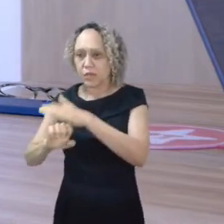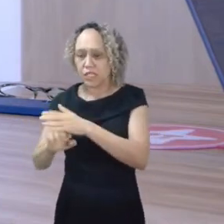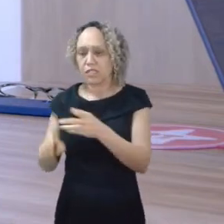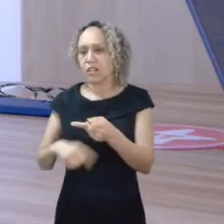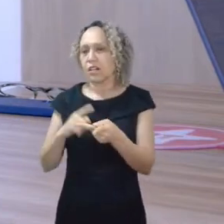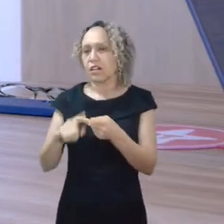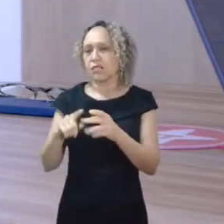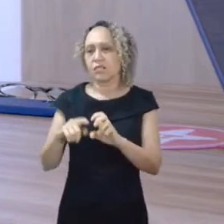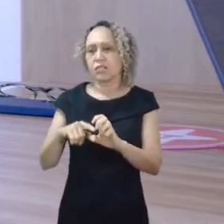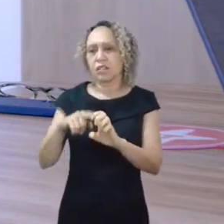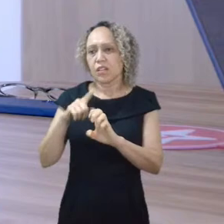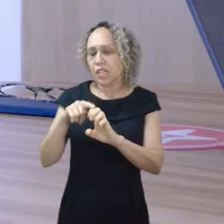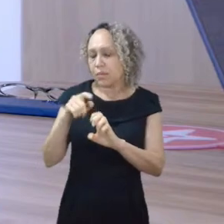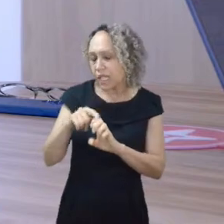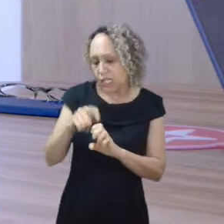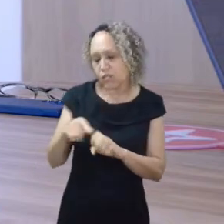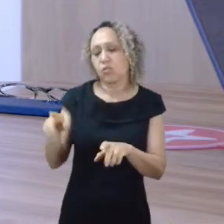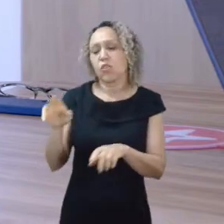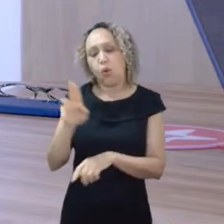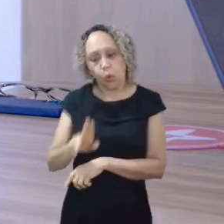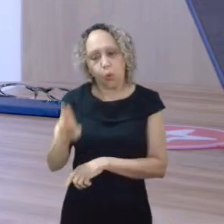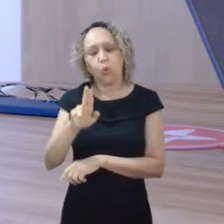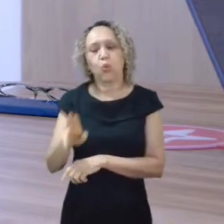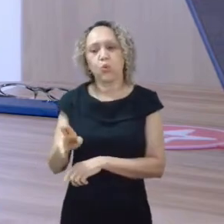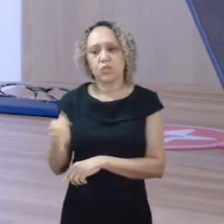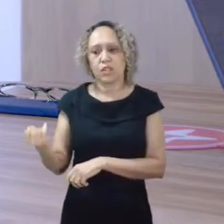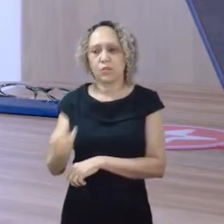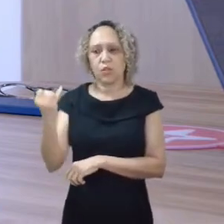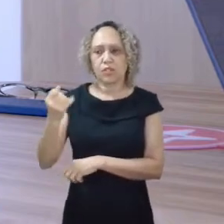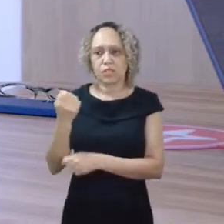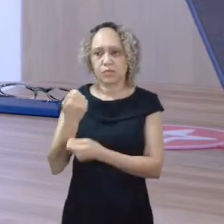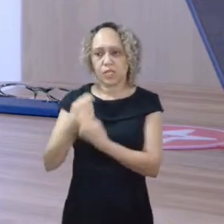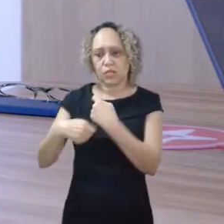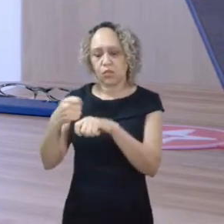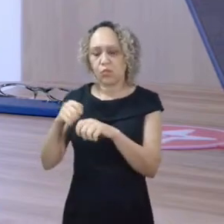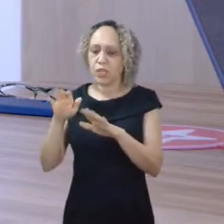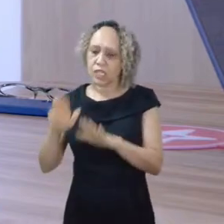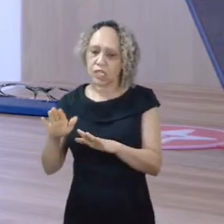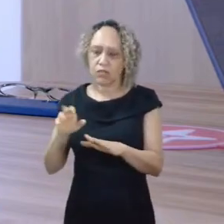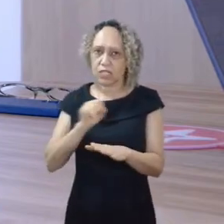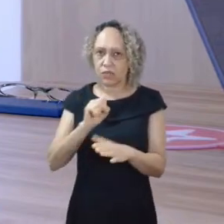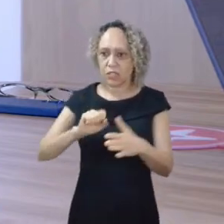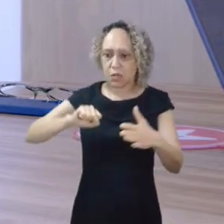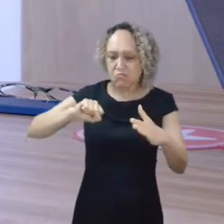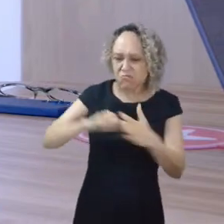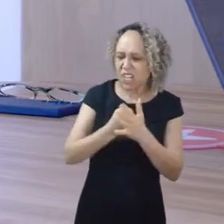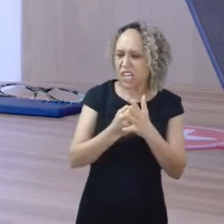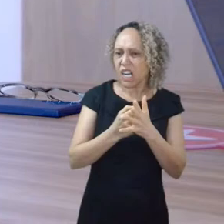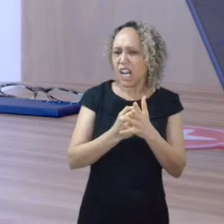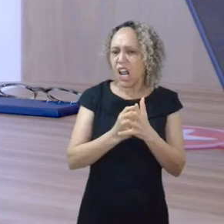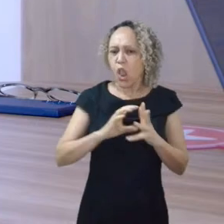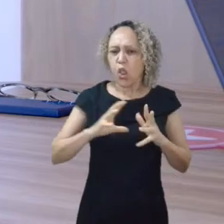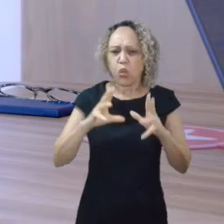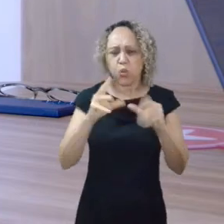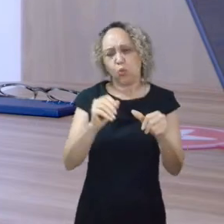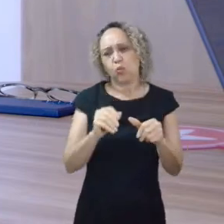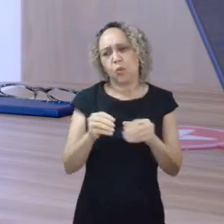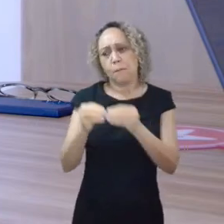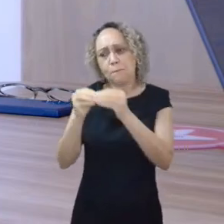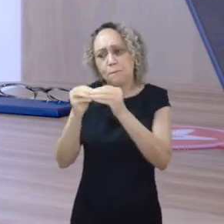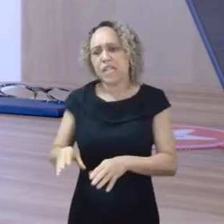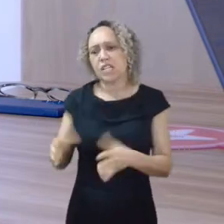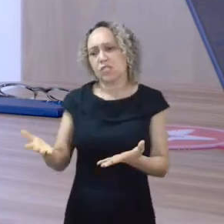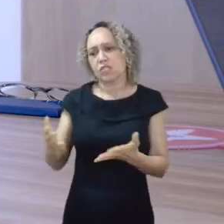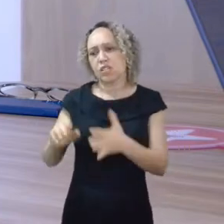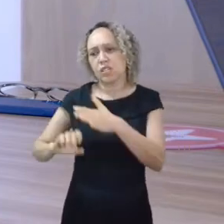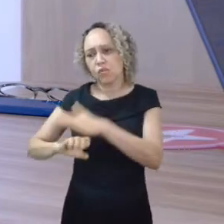forma brusca, muitas vezes você vai travar 100% da forma como aquele empresário realiza ali as suas atividades. Então eu tenho uma opinião pessoal